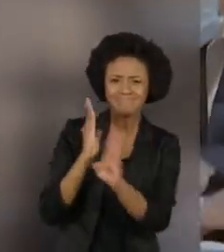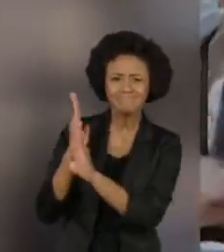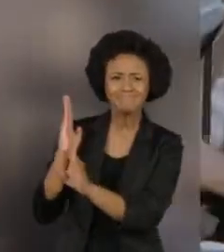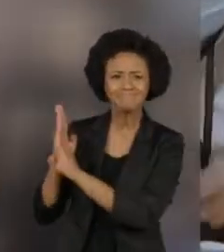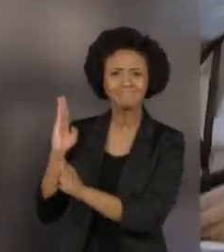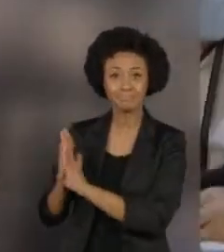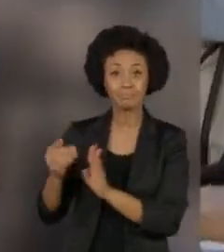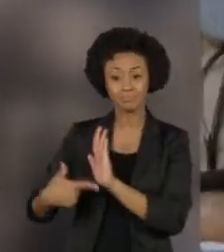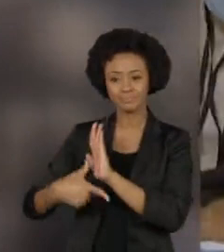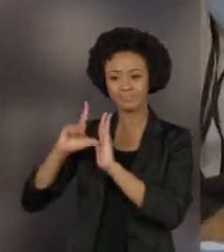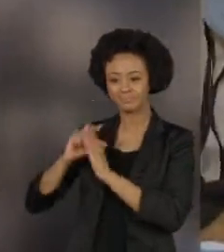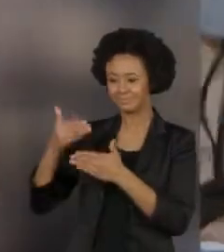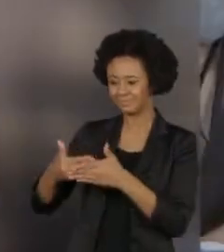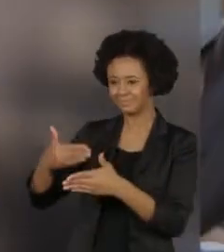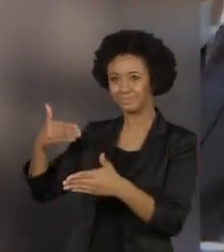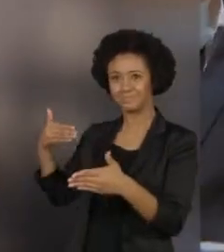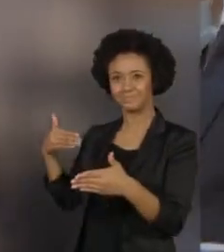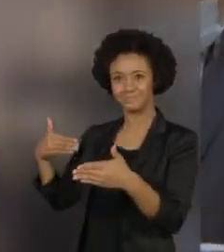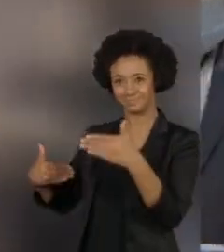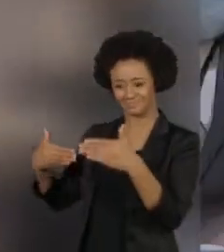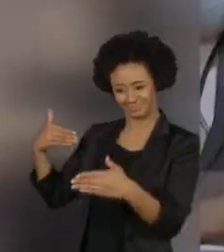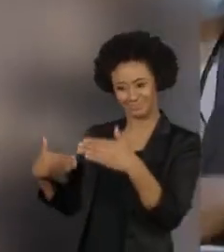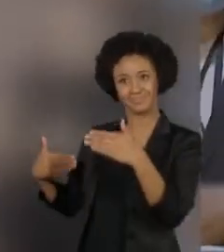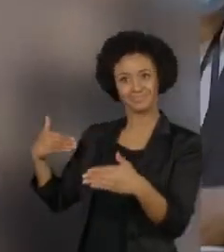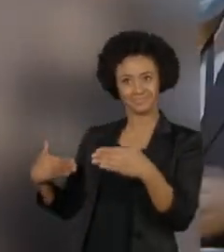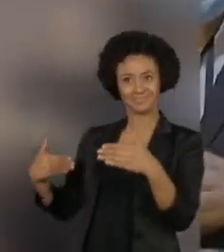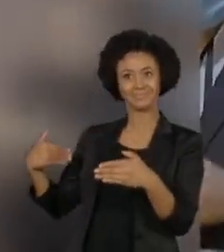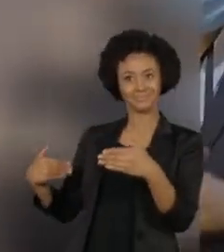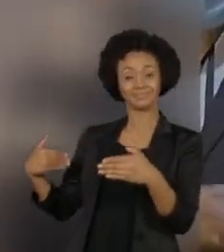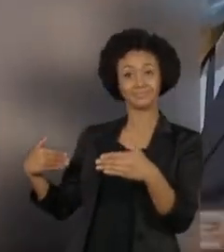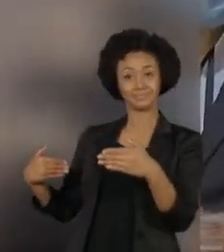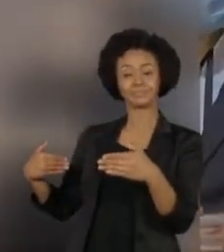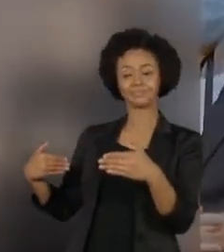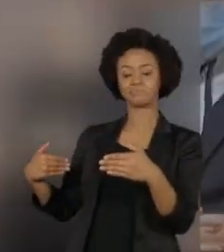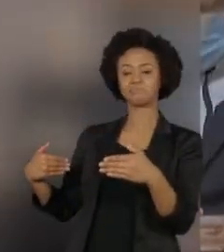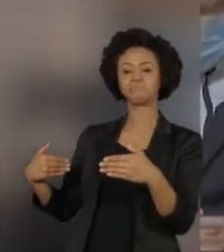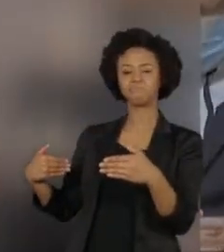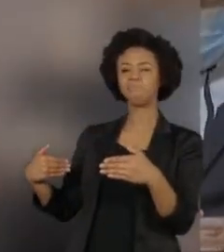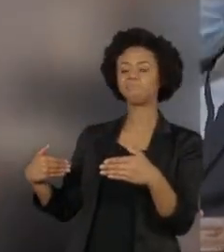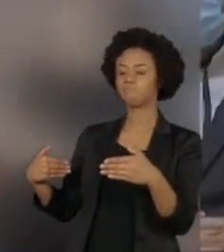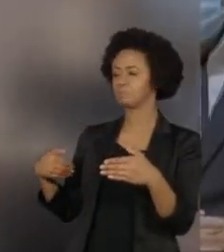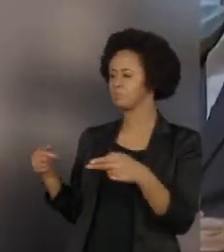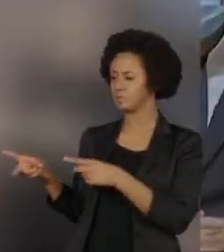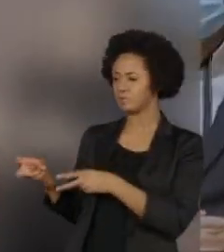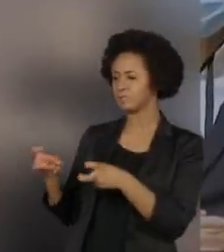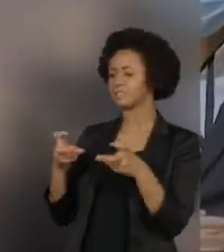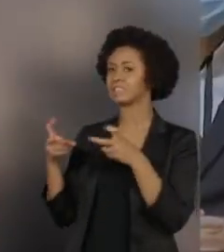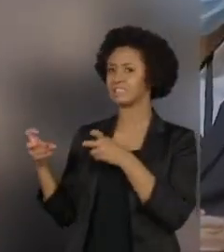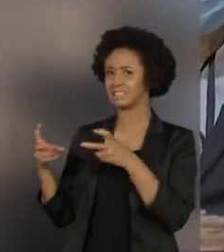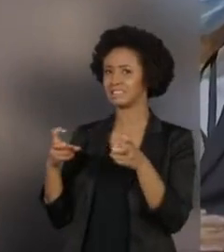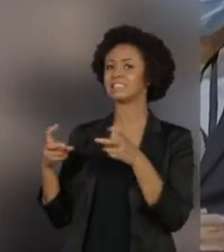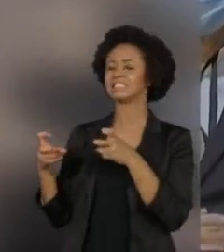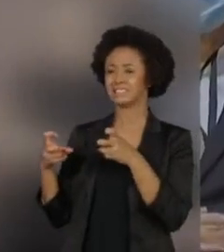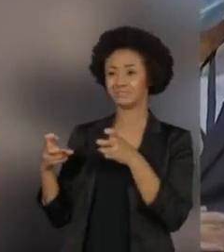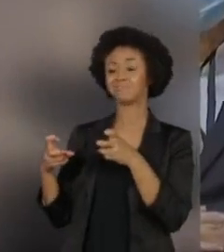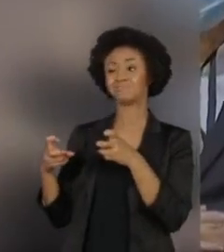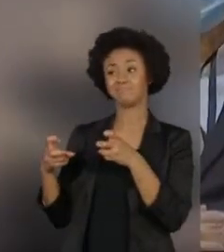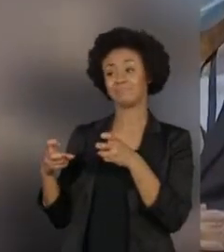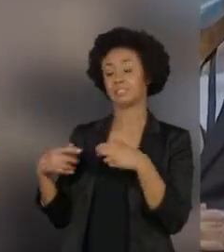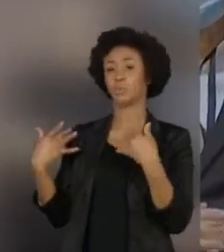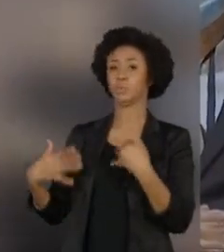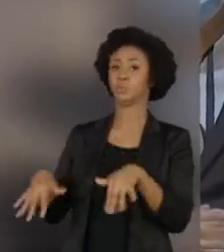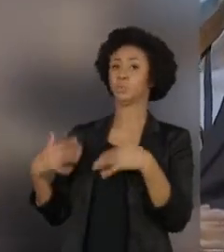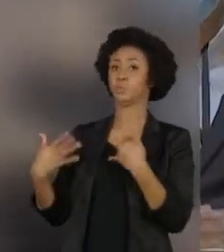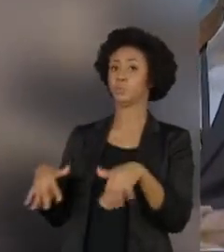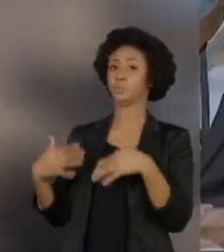ações feitas durante esse governo vai deixar uma herança para os próximos governos, o nosso